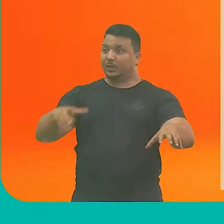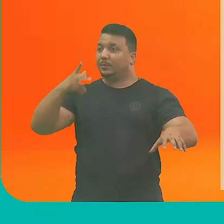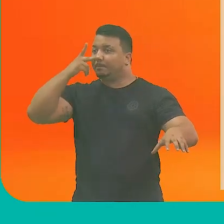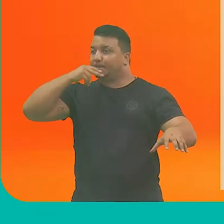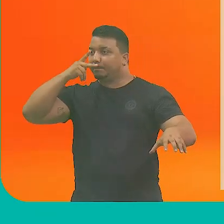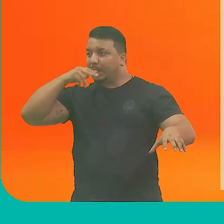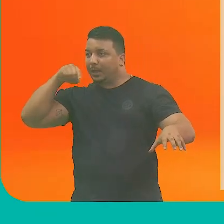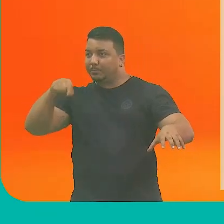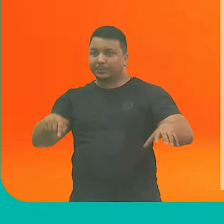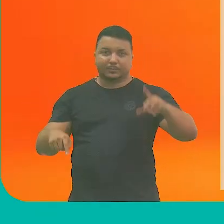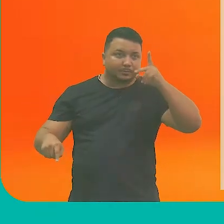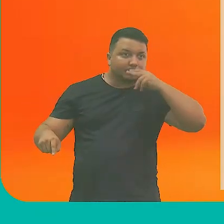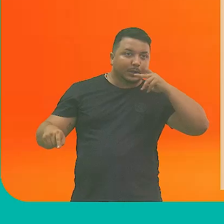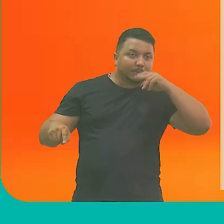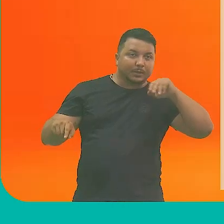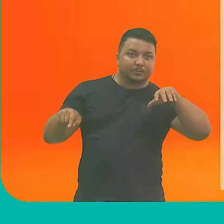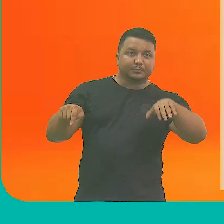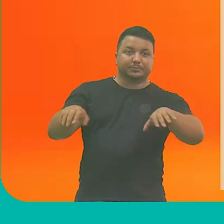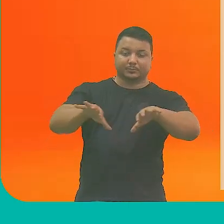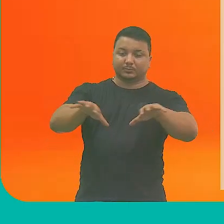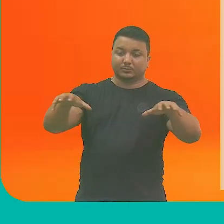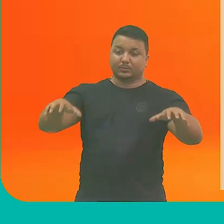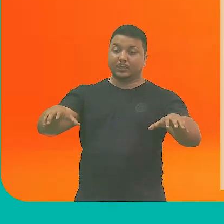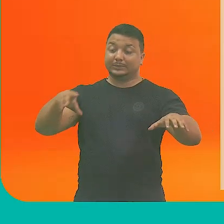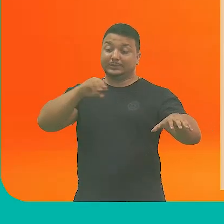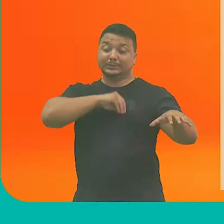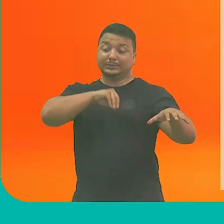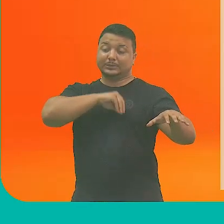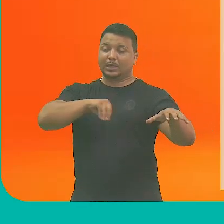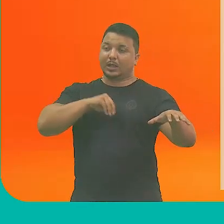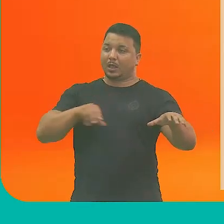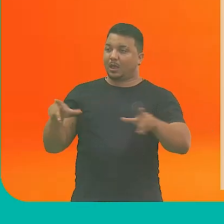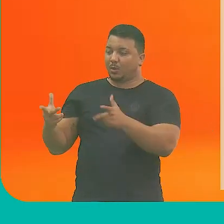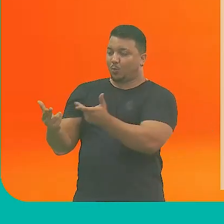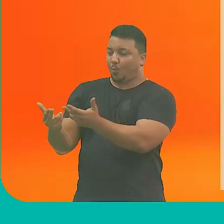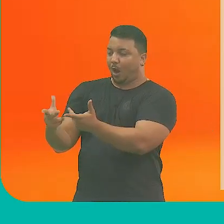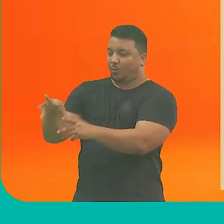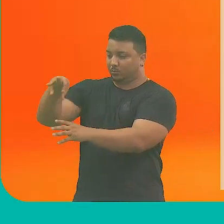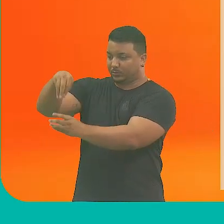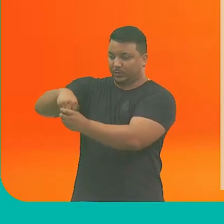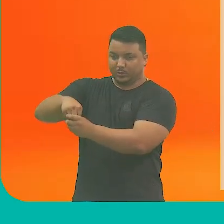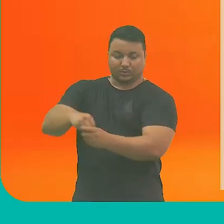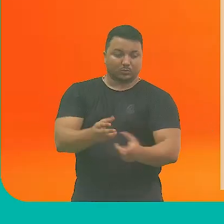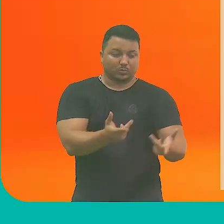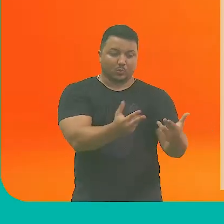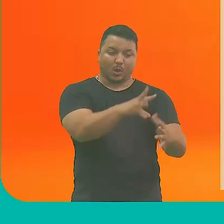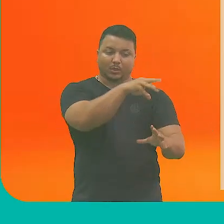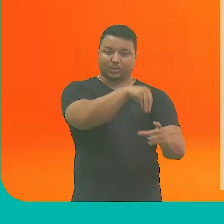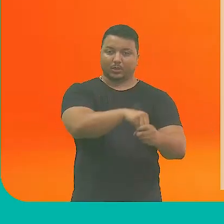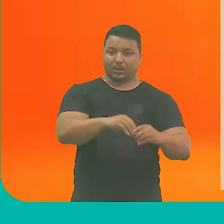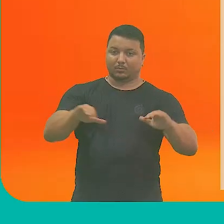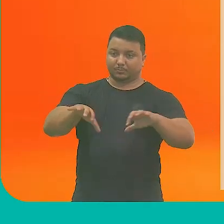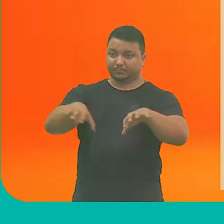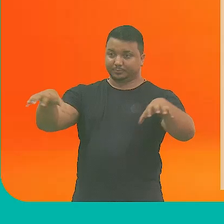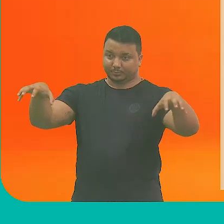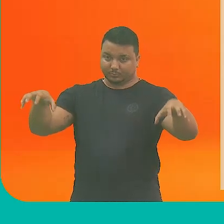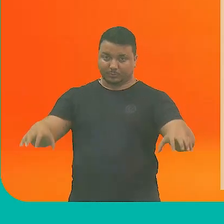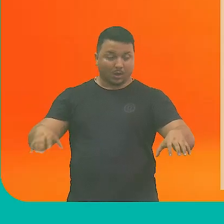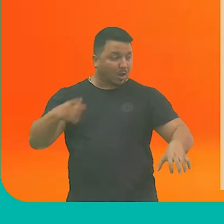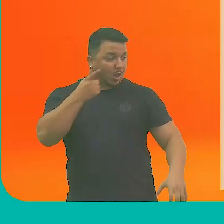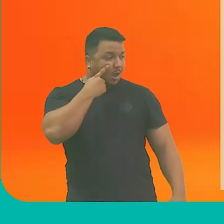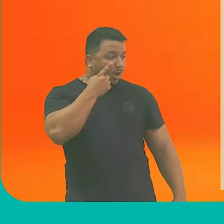setor recebem salários com valores iguais. O quadro apresenta